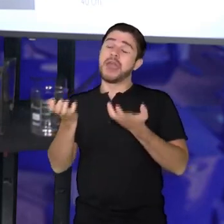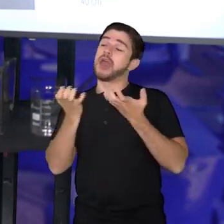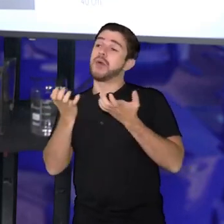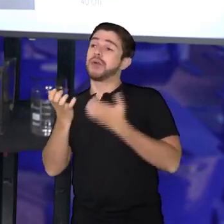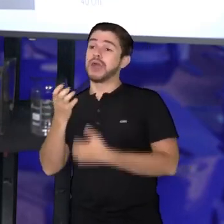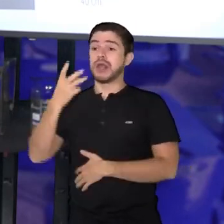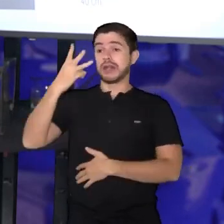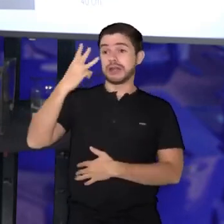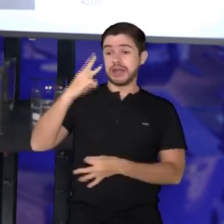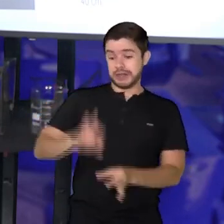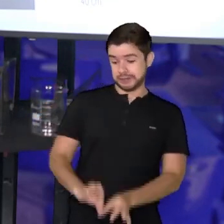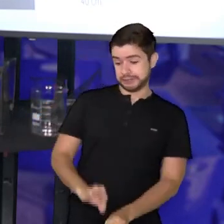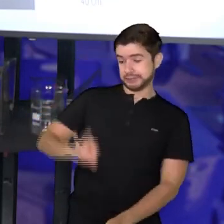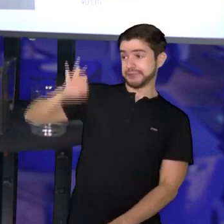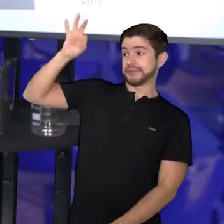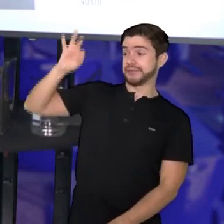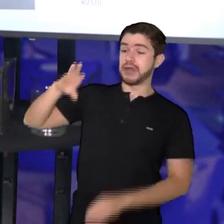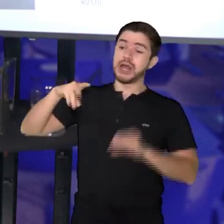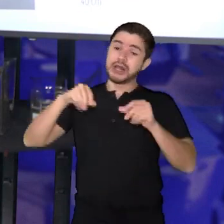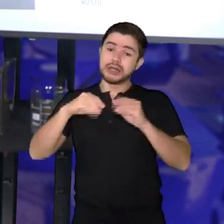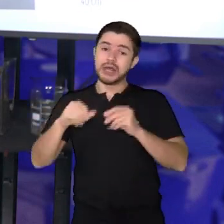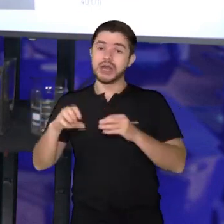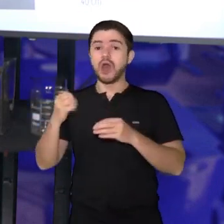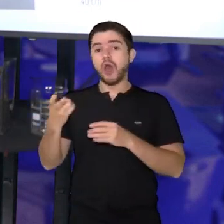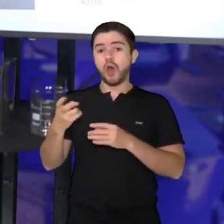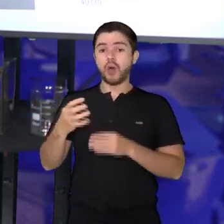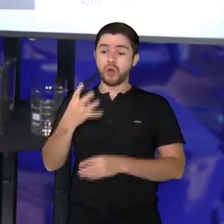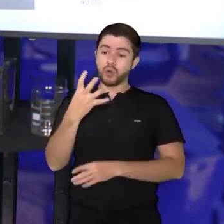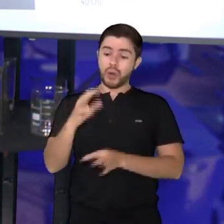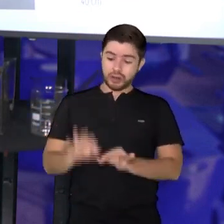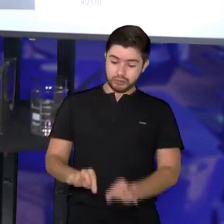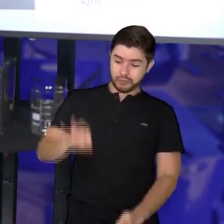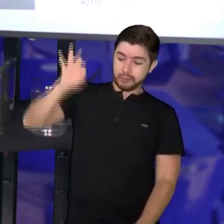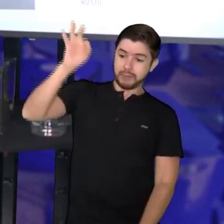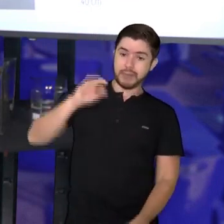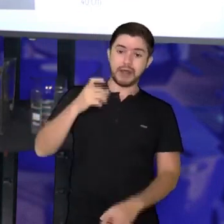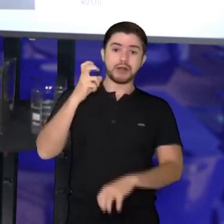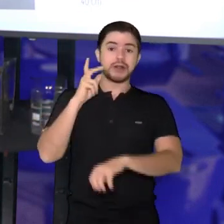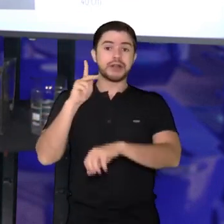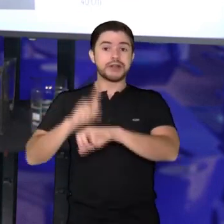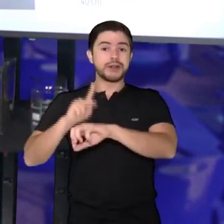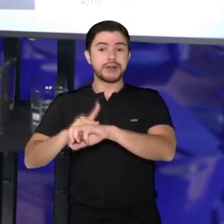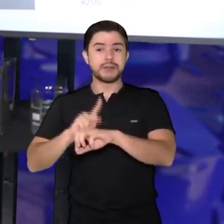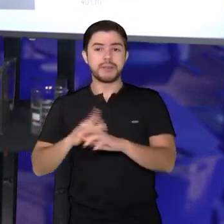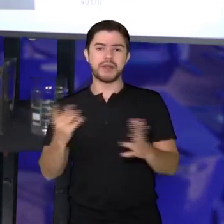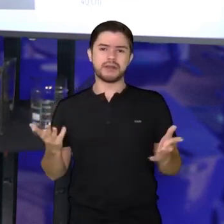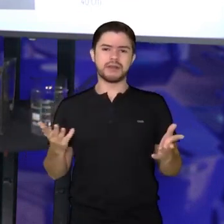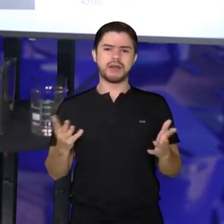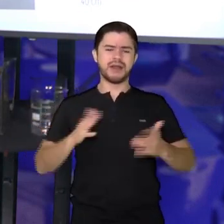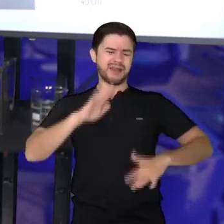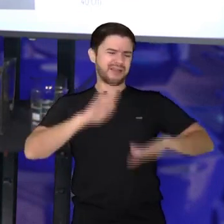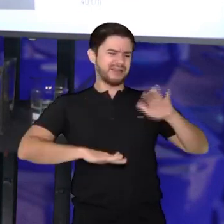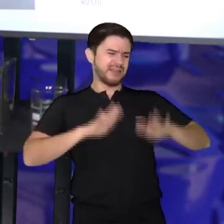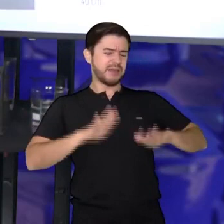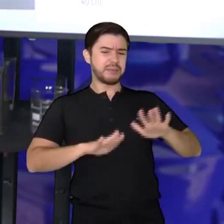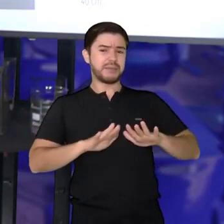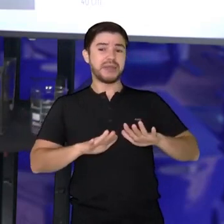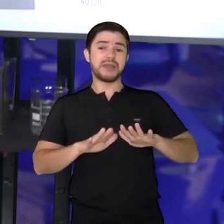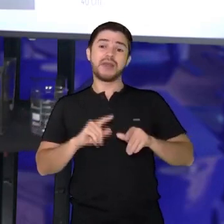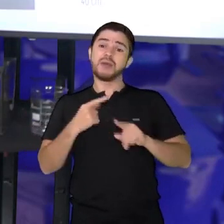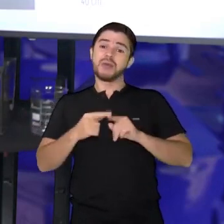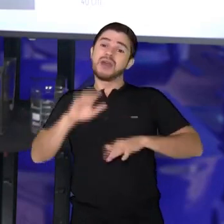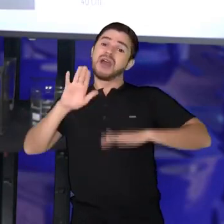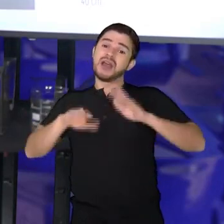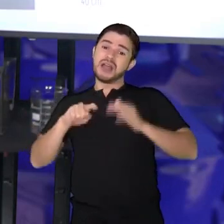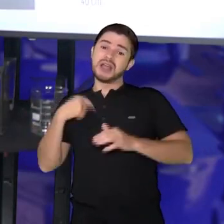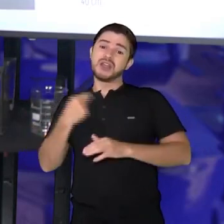de areia, 4 metros de brita, enfim, dependendo do material que você vai comprar, a gente fala erradamente